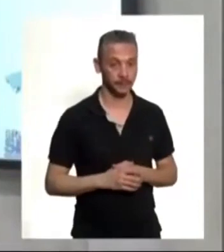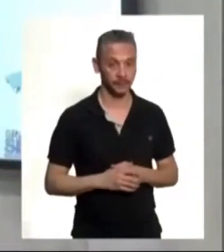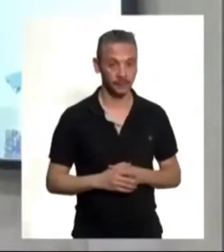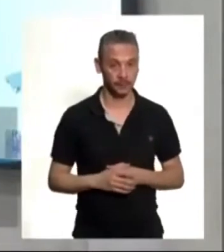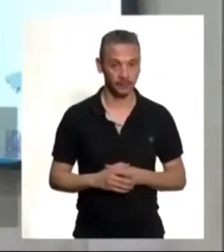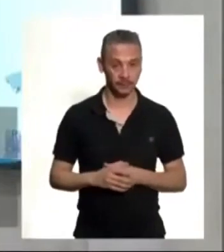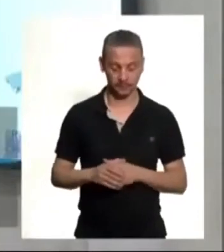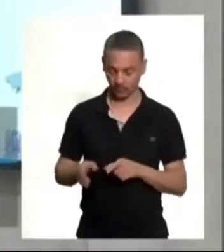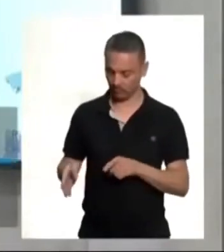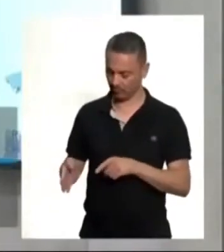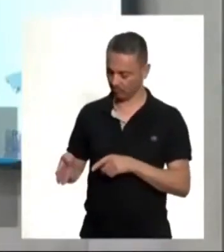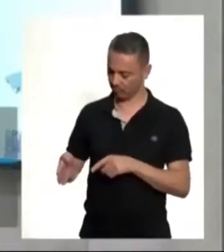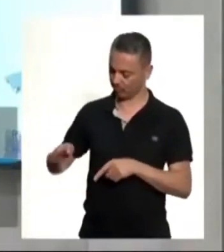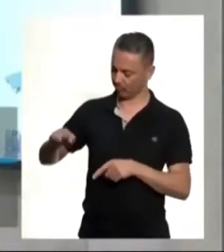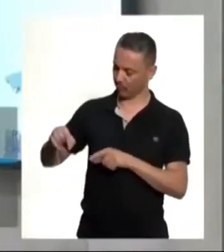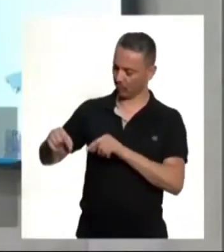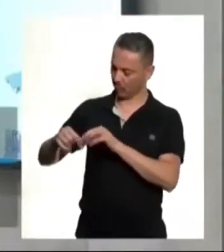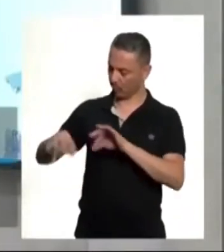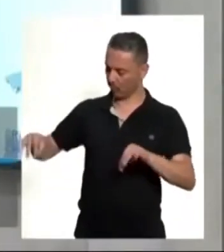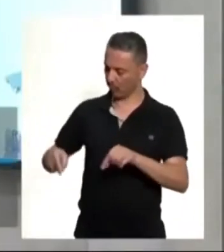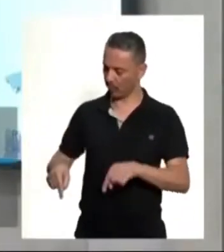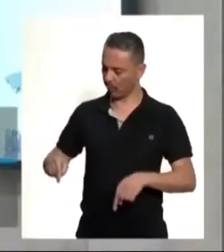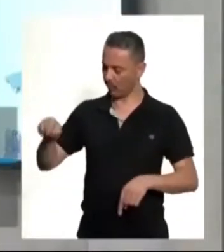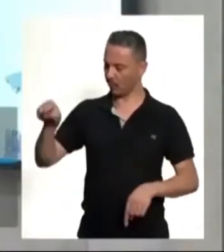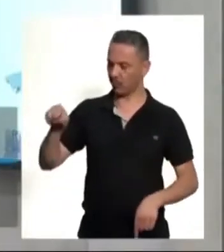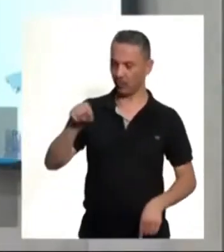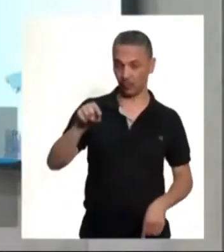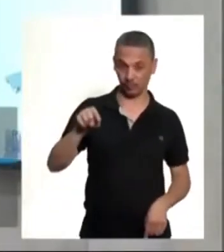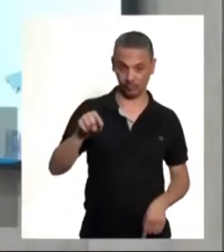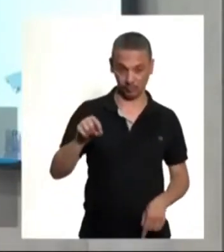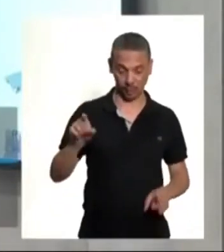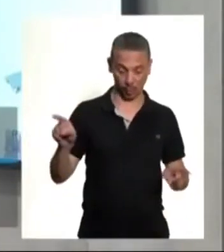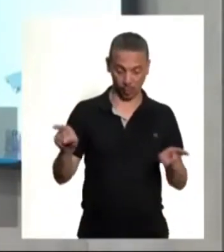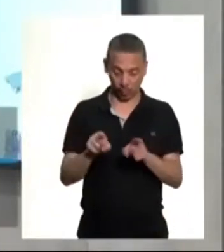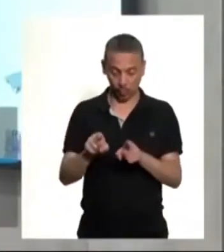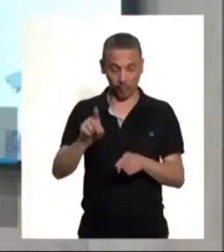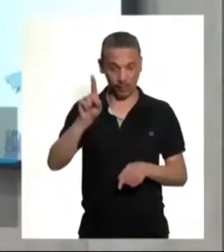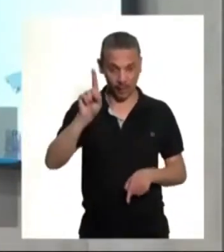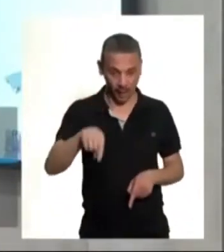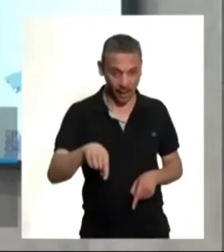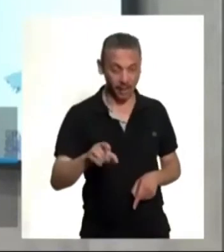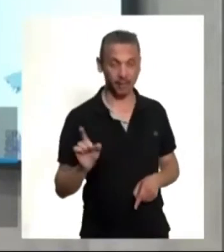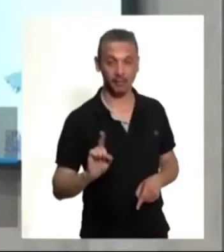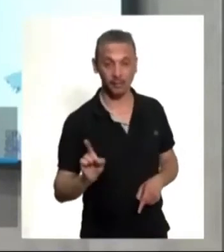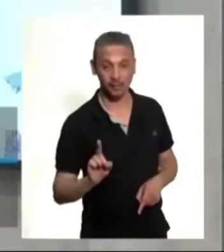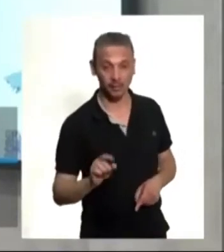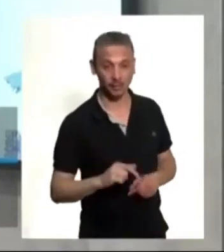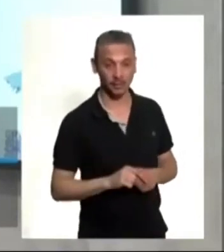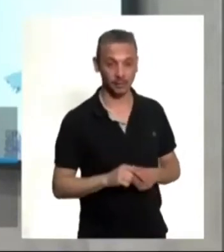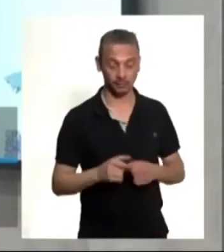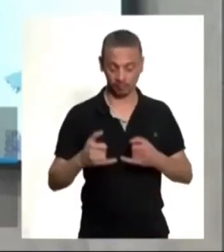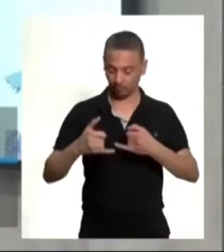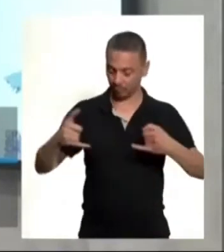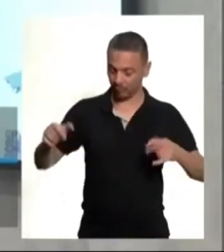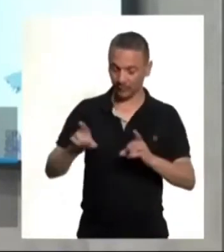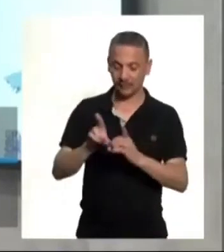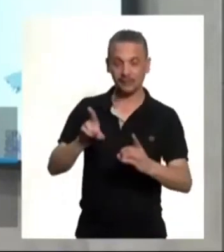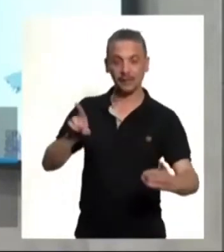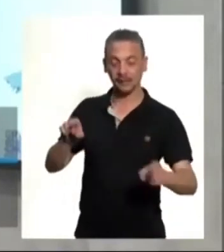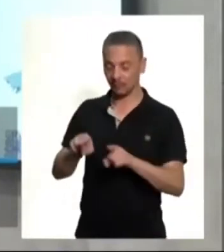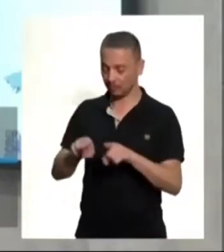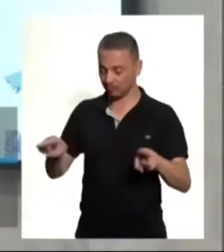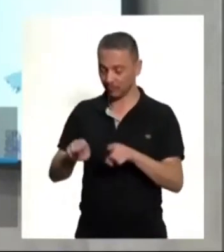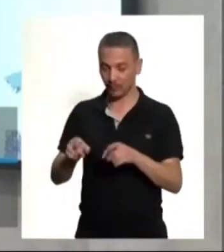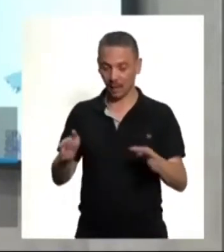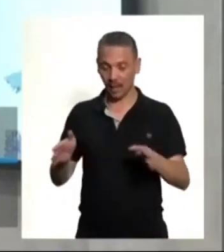menor caminho do ponto A até o ponto B? Isso que está desenhado é o menor distância entre A e